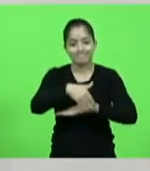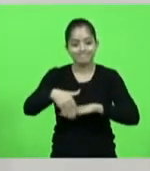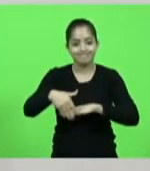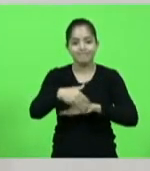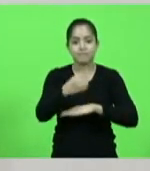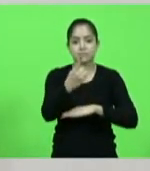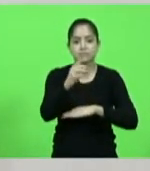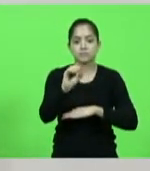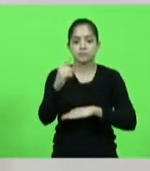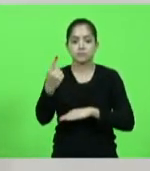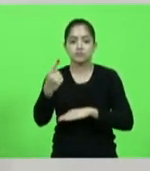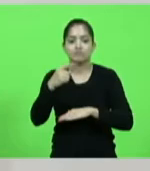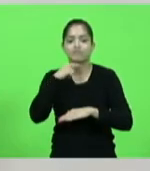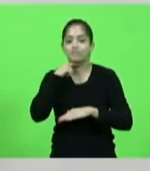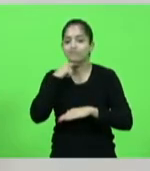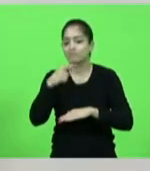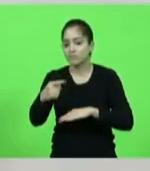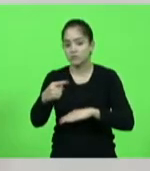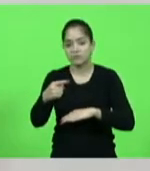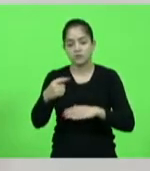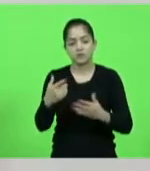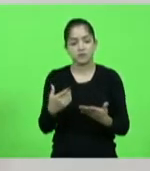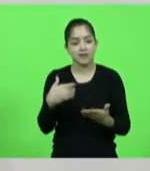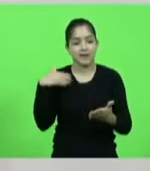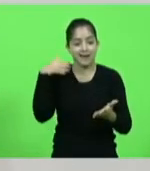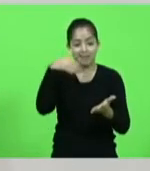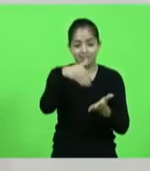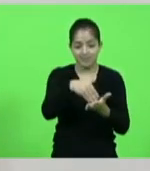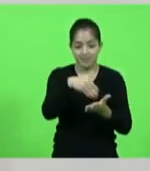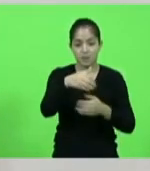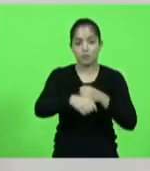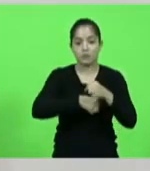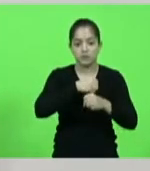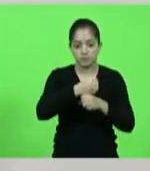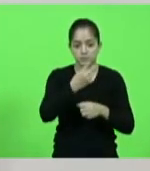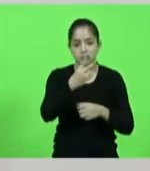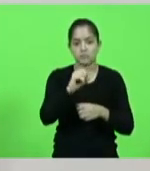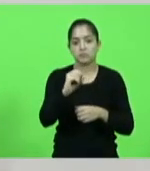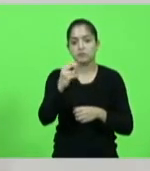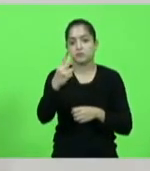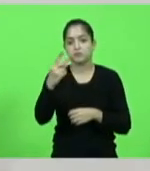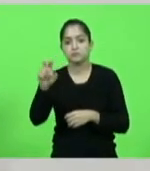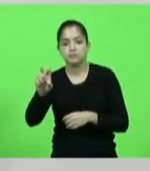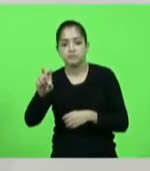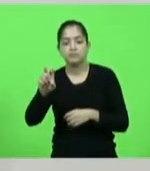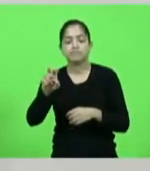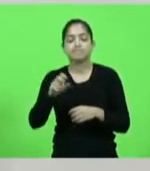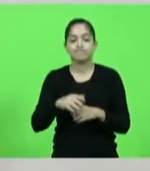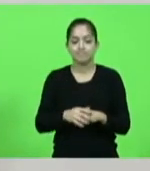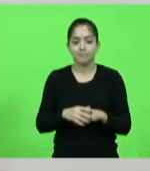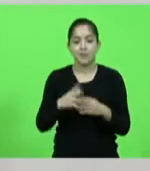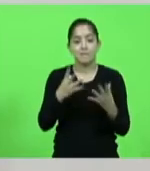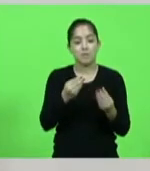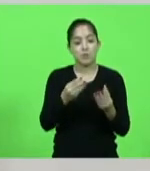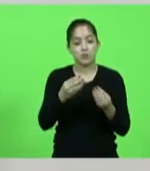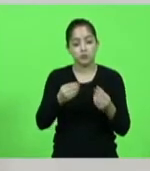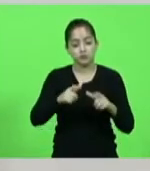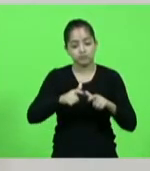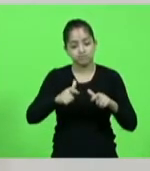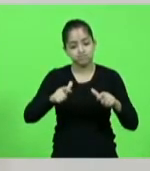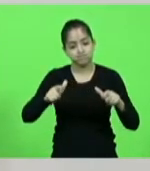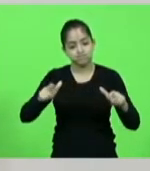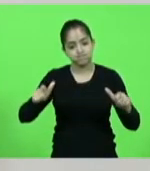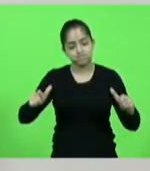trânsito. Até 2025, nós teremos um trânsito de 14 caminhões por minuto na BR-101. Mesmo com a